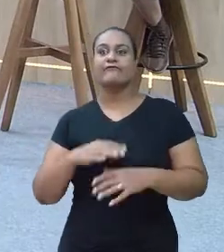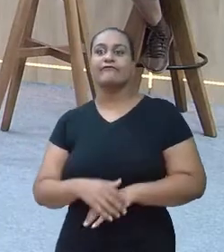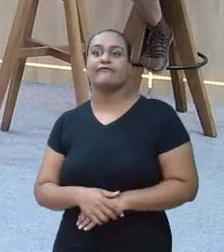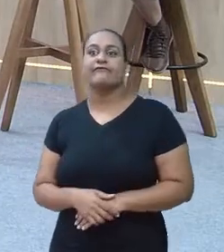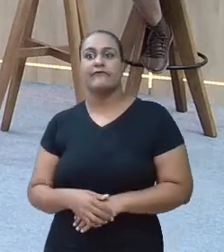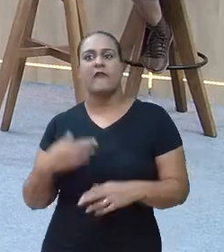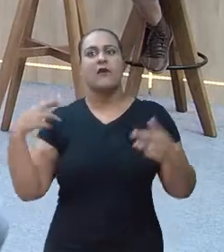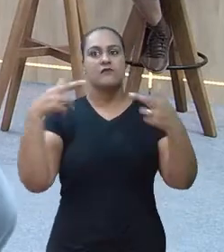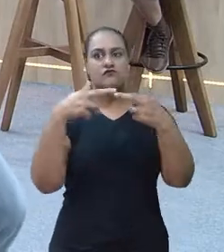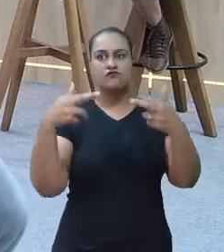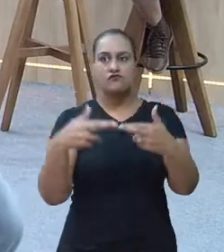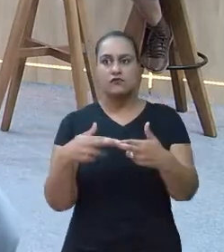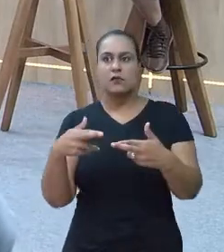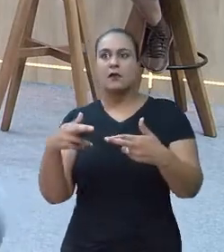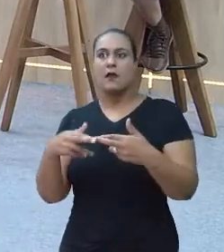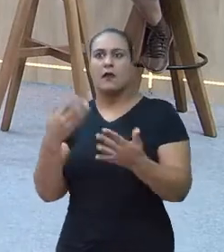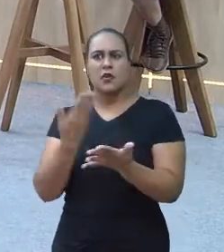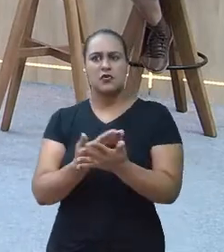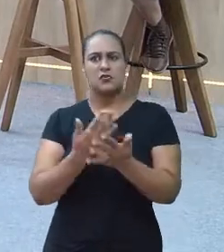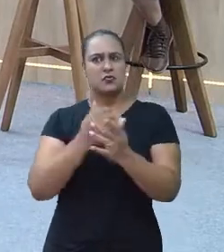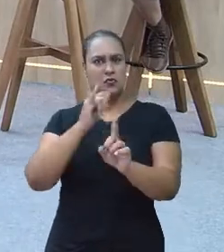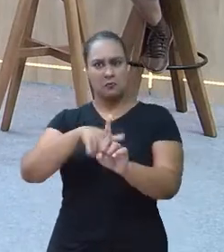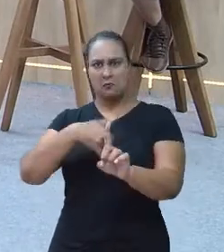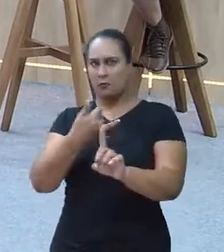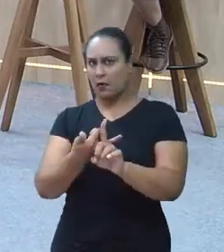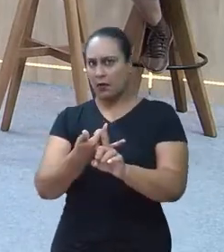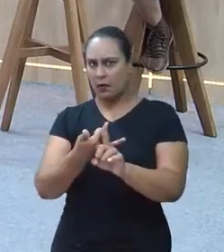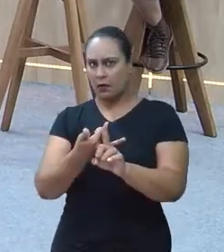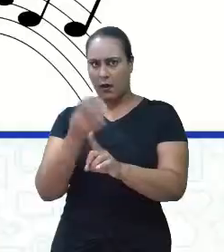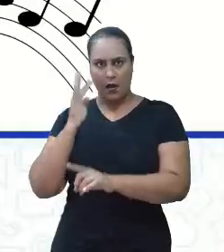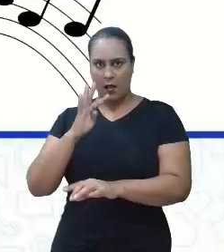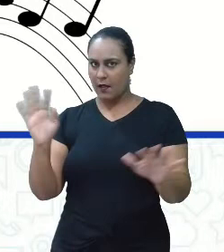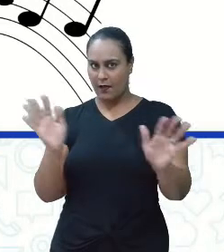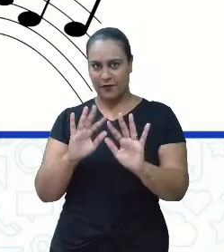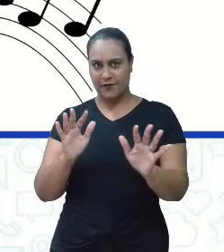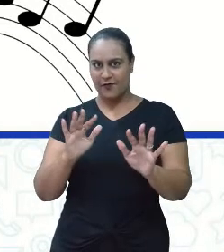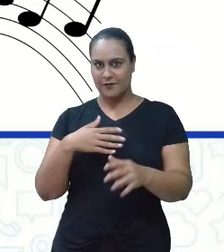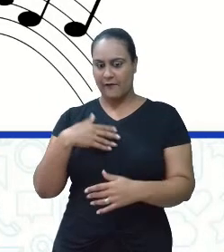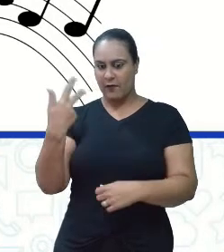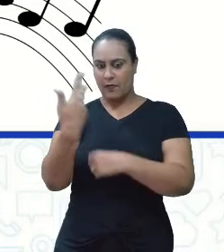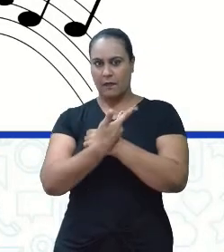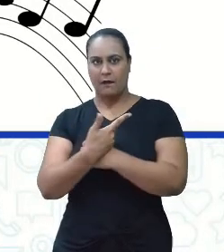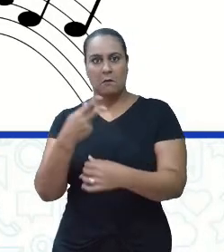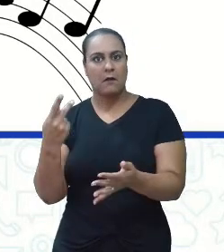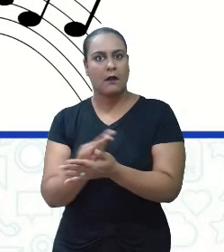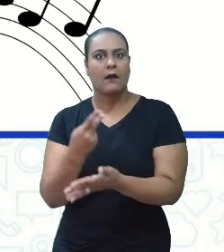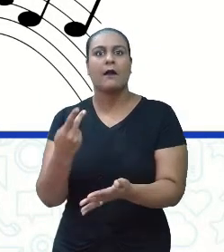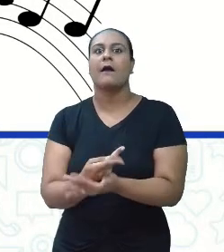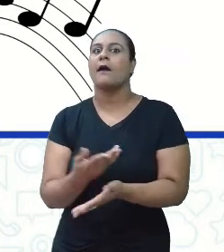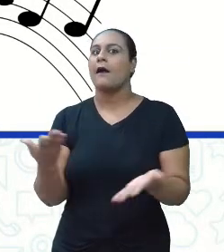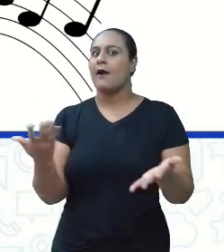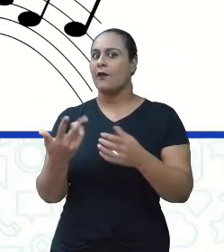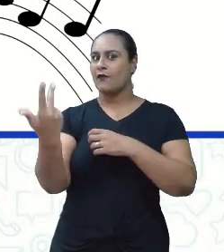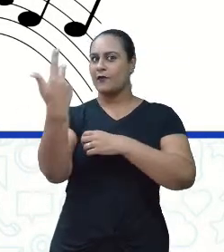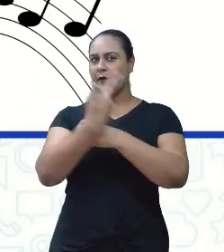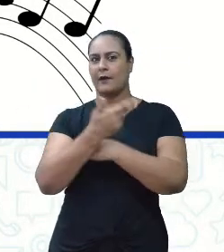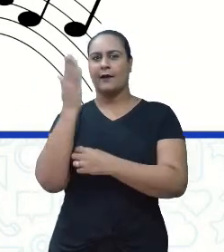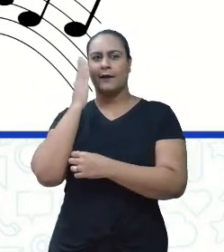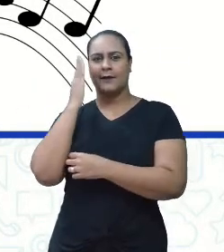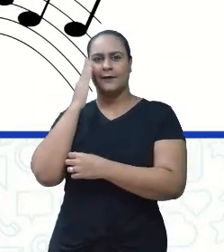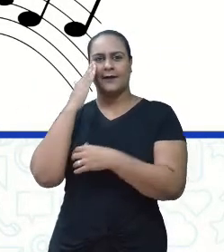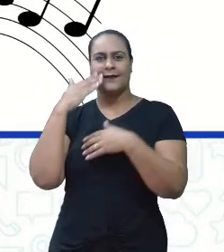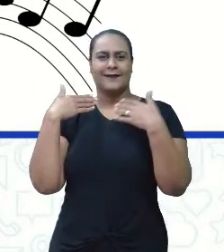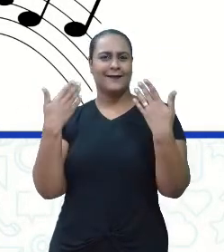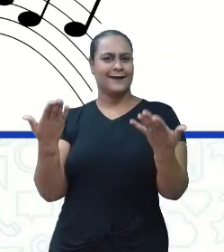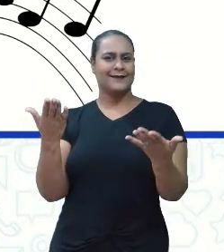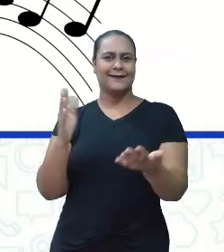e estudo bullying, não é legal. Eu estava na câmera errada, eu vou cantar agora na câmera certa, agora que eu entendi o sinal,